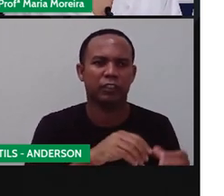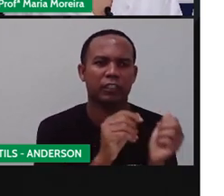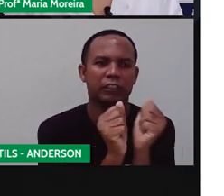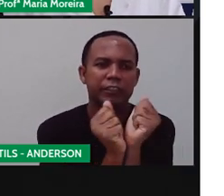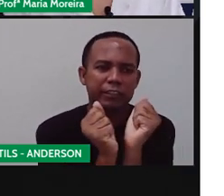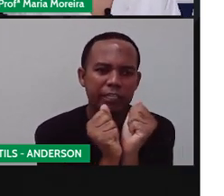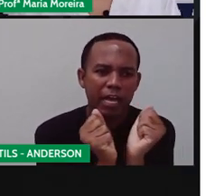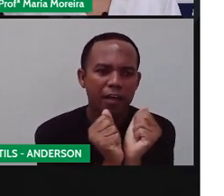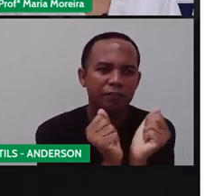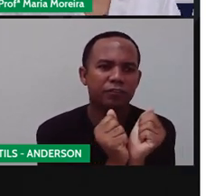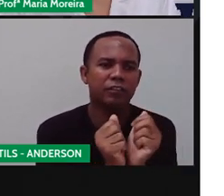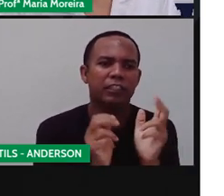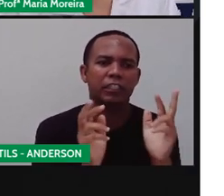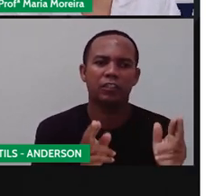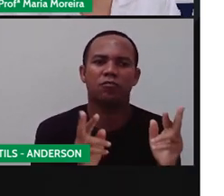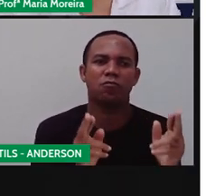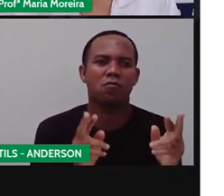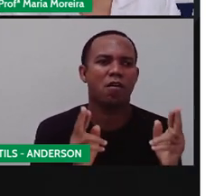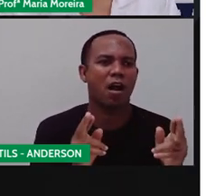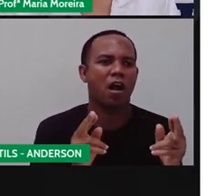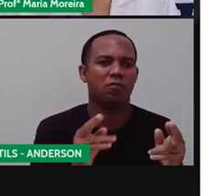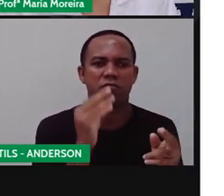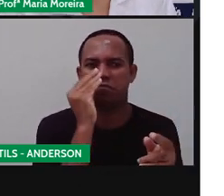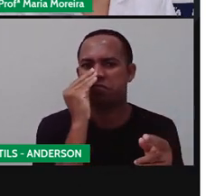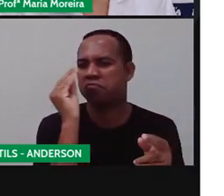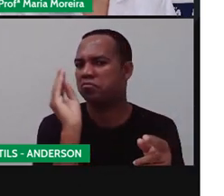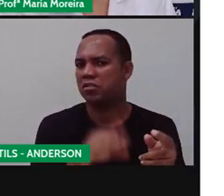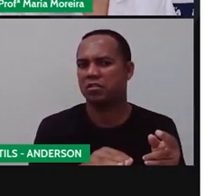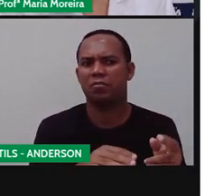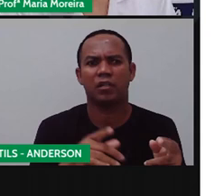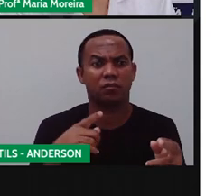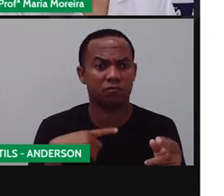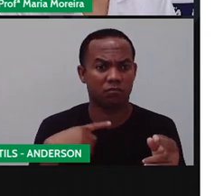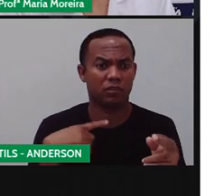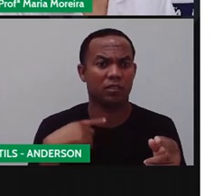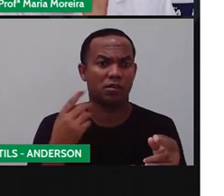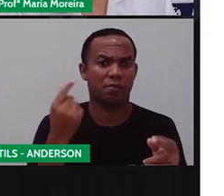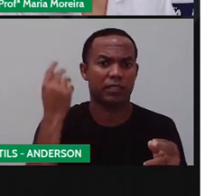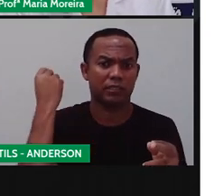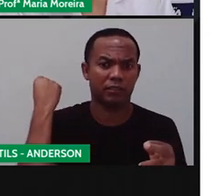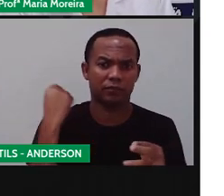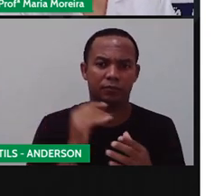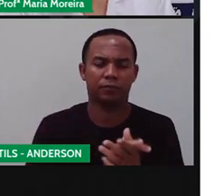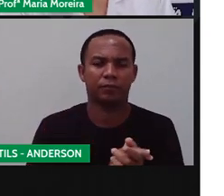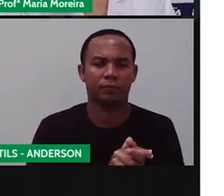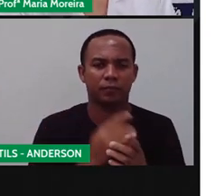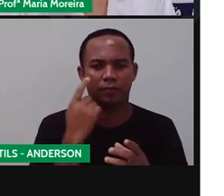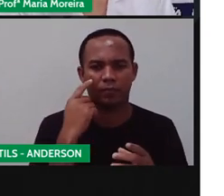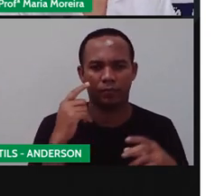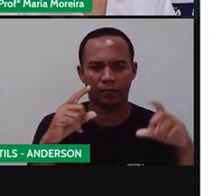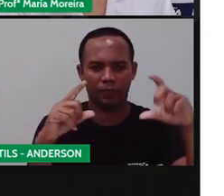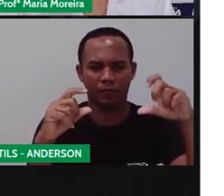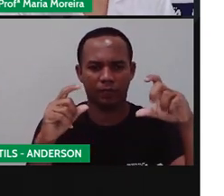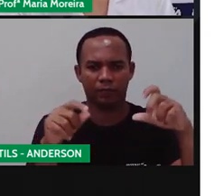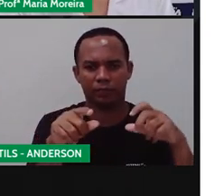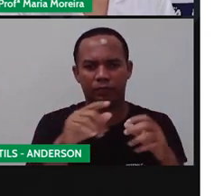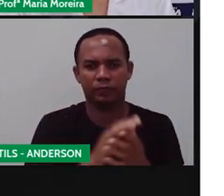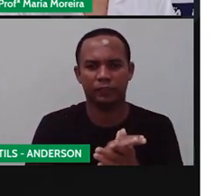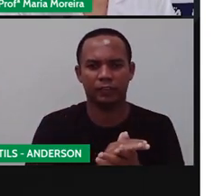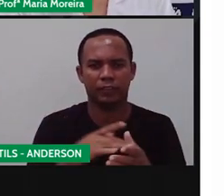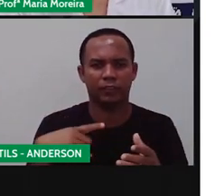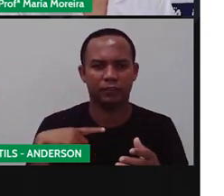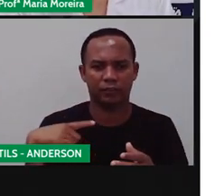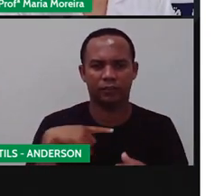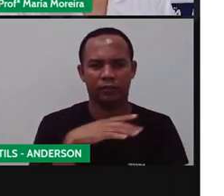escravos eles eram tratados sem dignidade alguma. E a Prof já falou isso aqui também várias vezes. Olha só para essa imagem. Né? Temos aqui